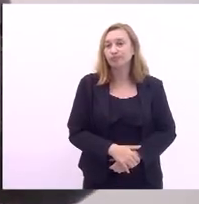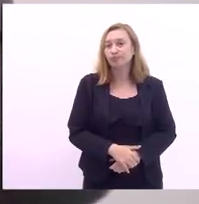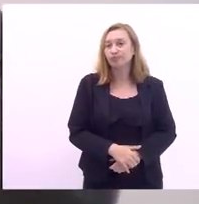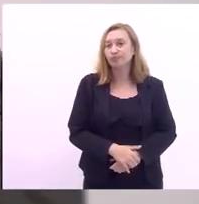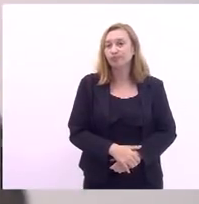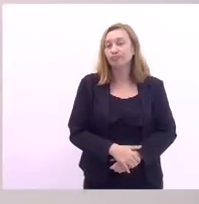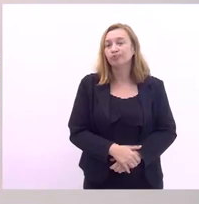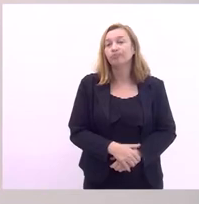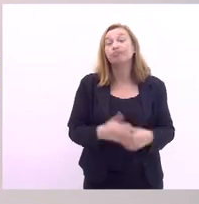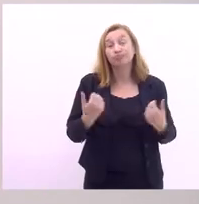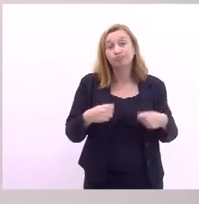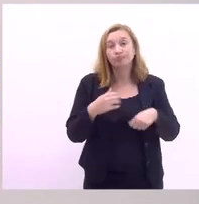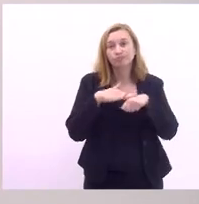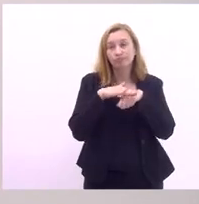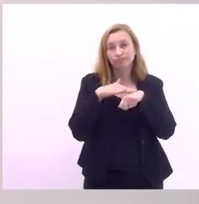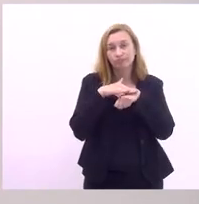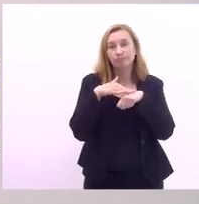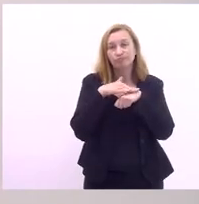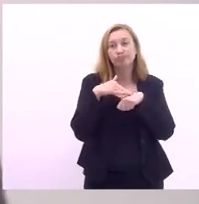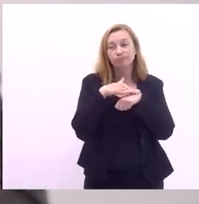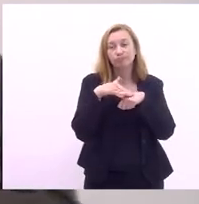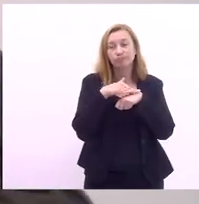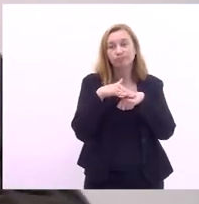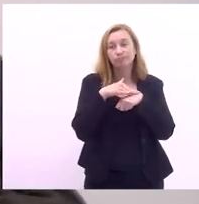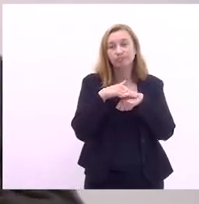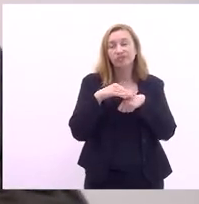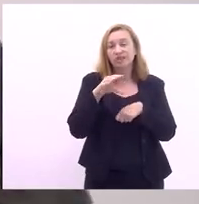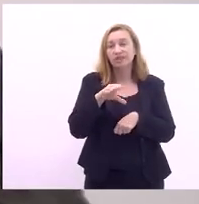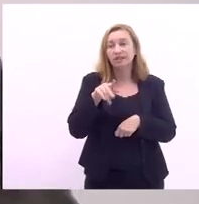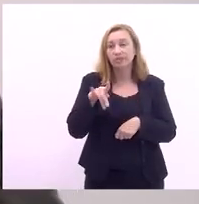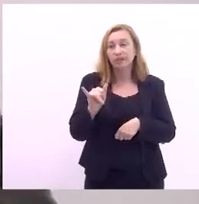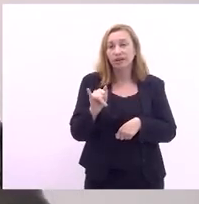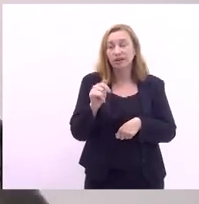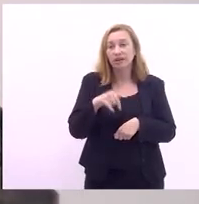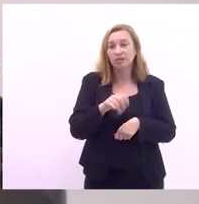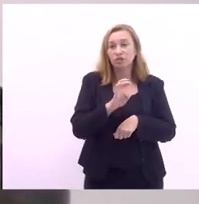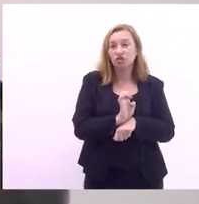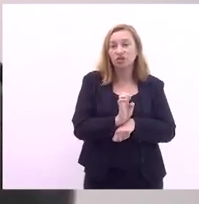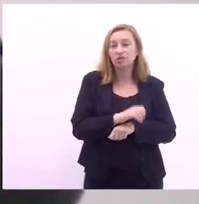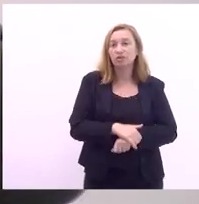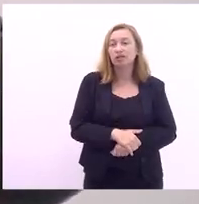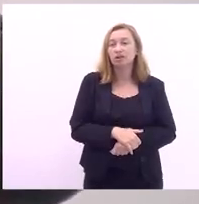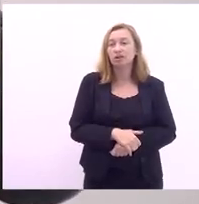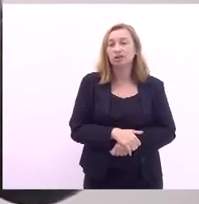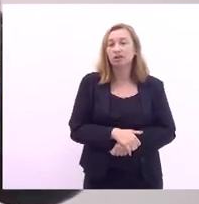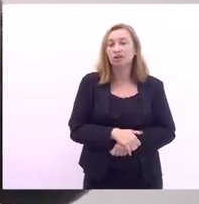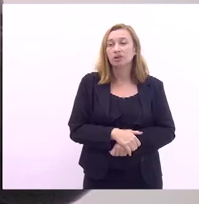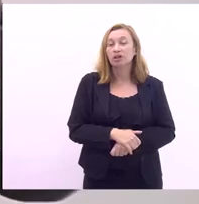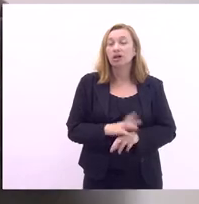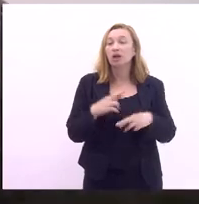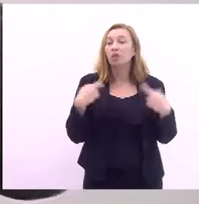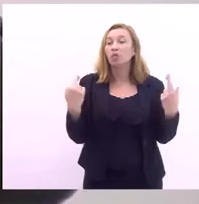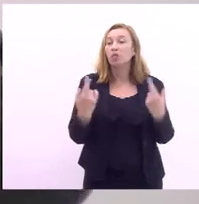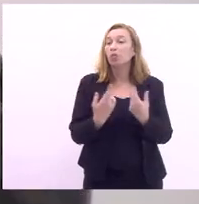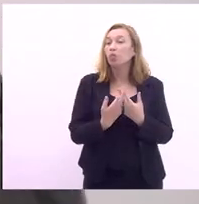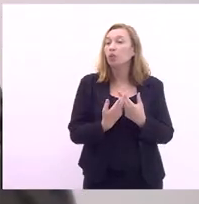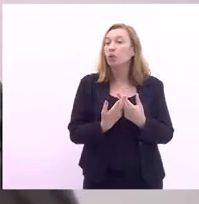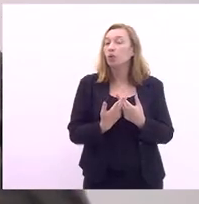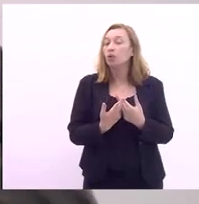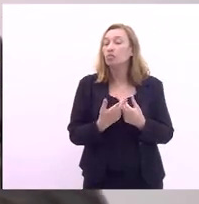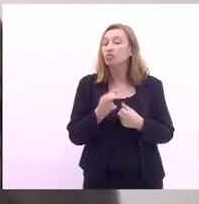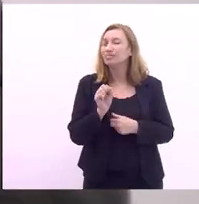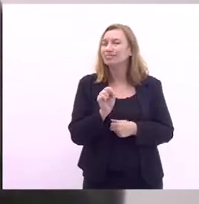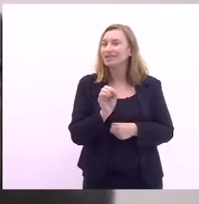era preciso, eu vou conversar com a CPI aqui do Estado, para reunir o mais